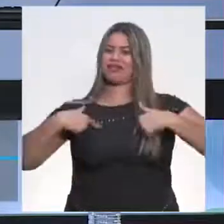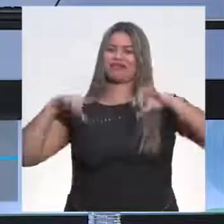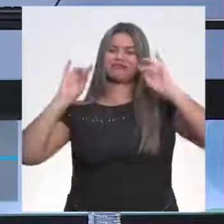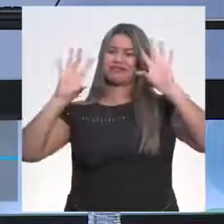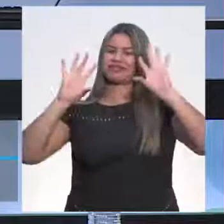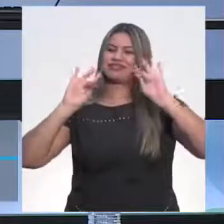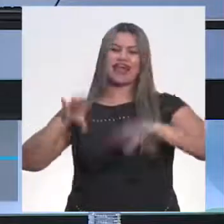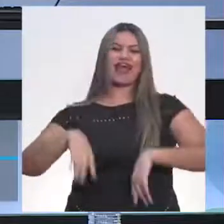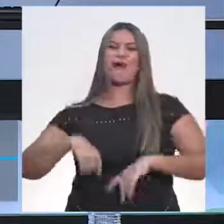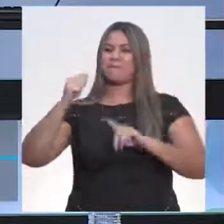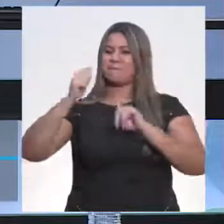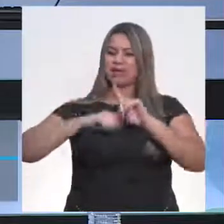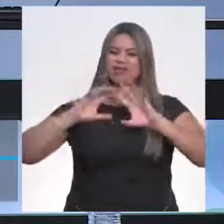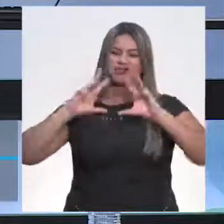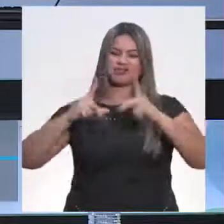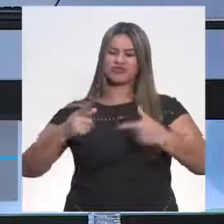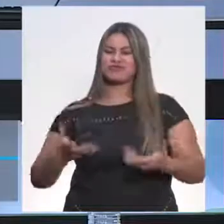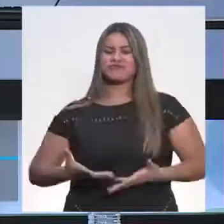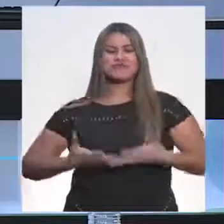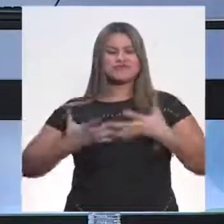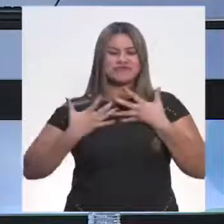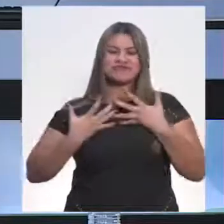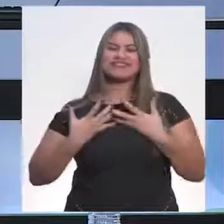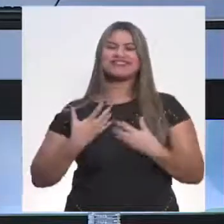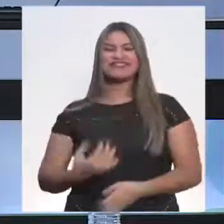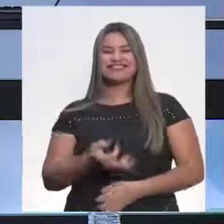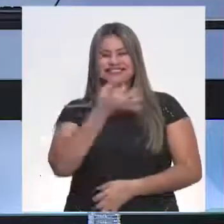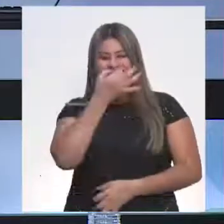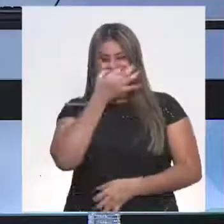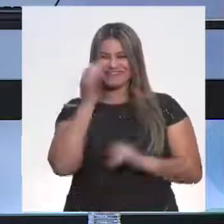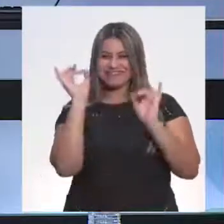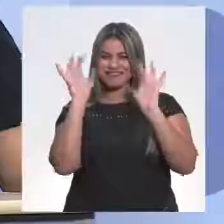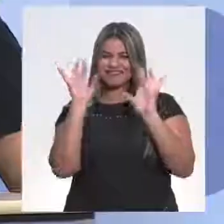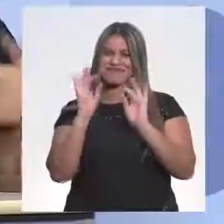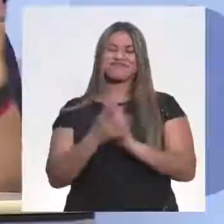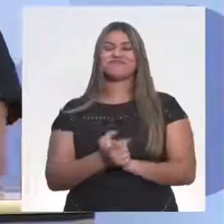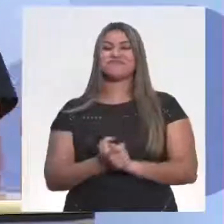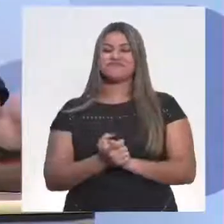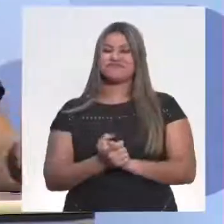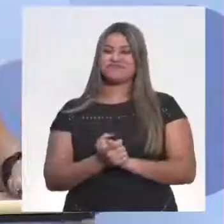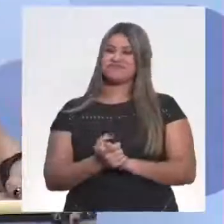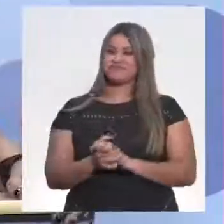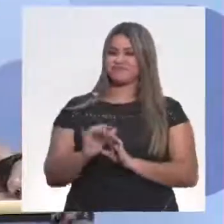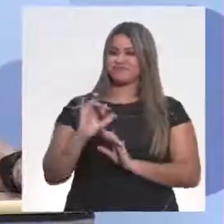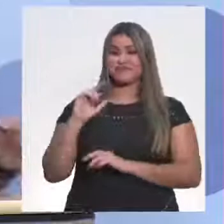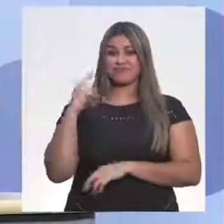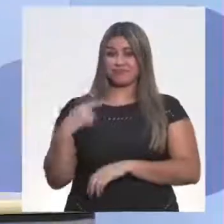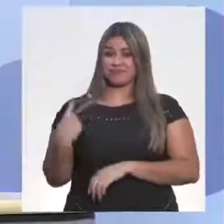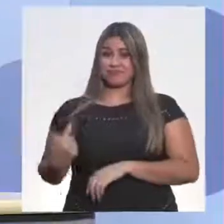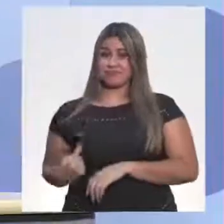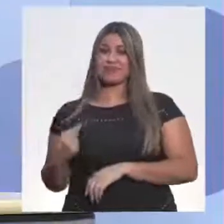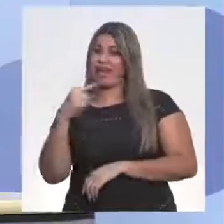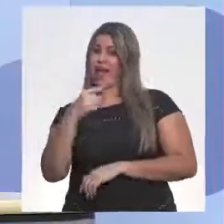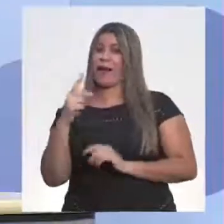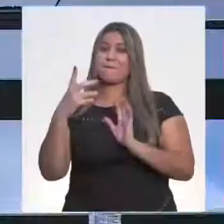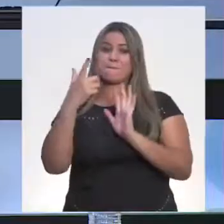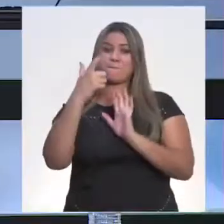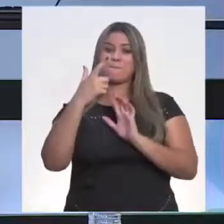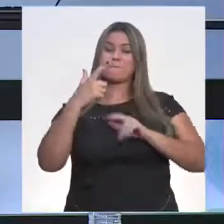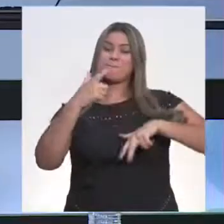dia final de semana o mês tudo né velho sabia demais né Jennifer agora tá modelo gente olha isso toma que